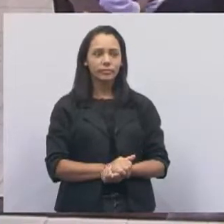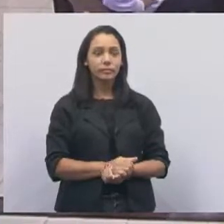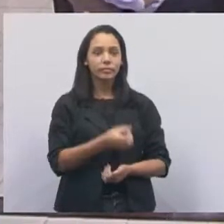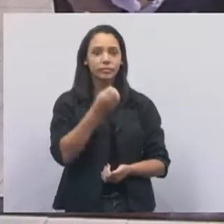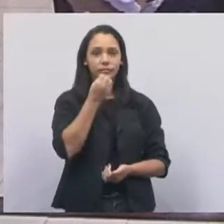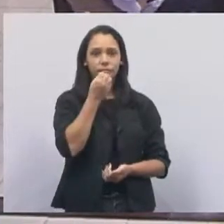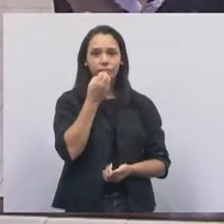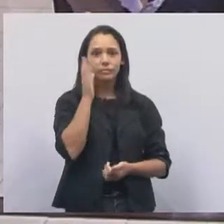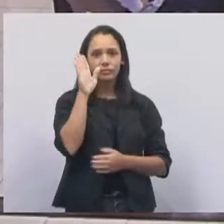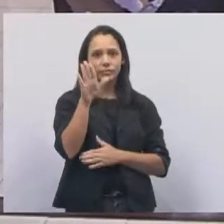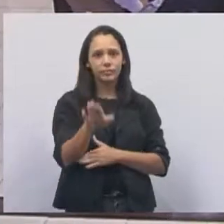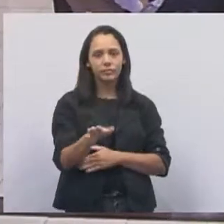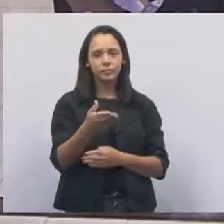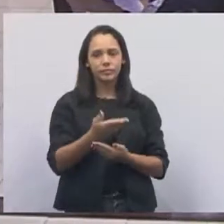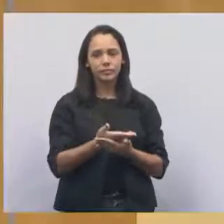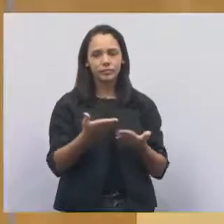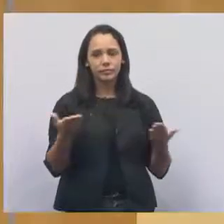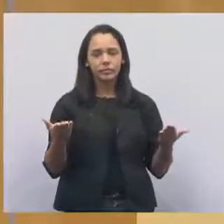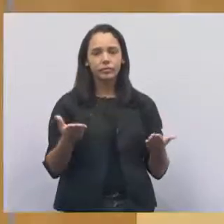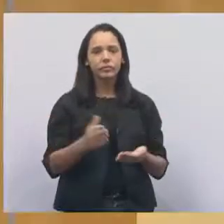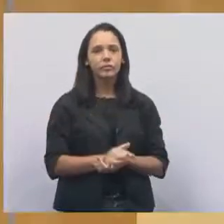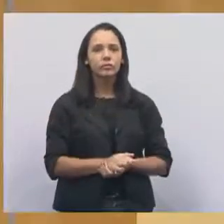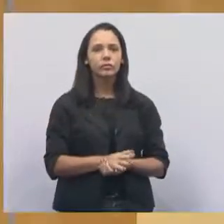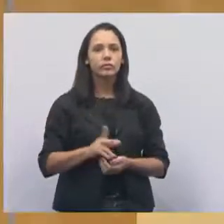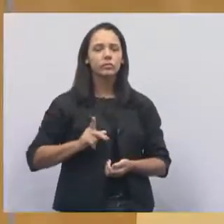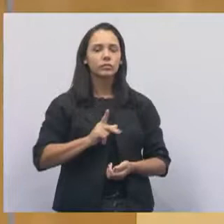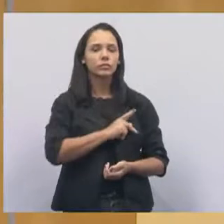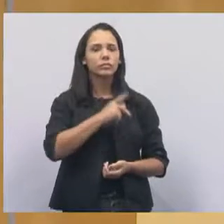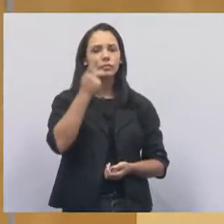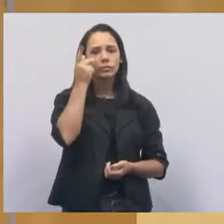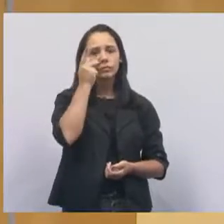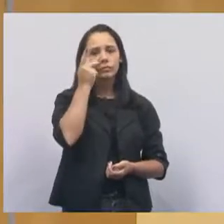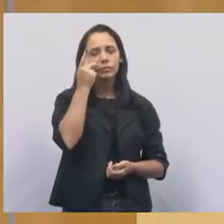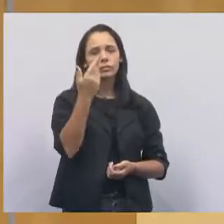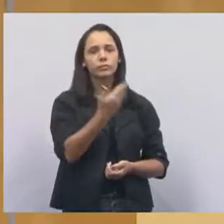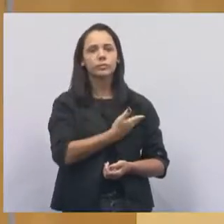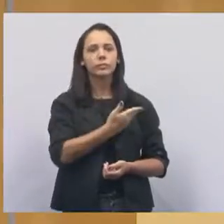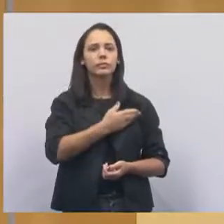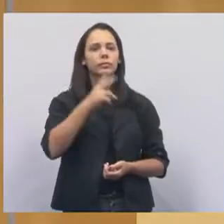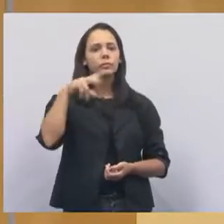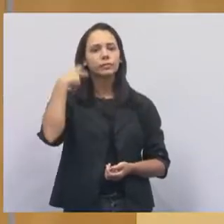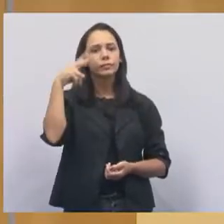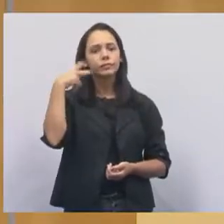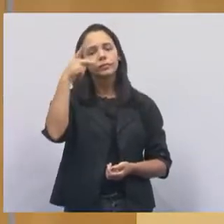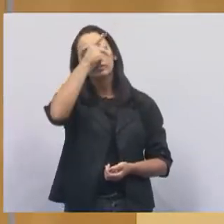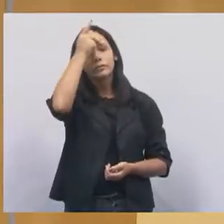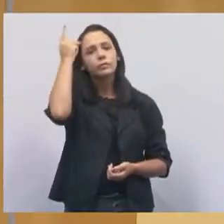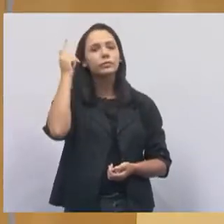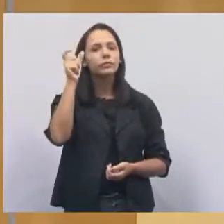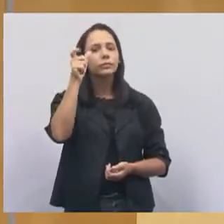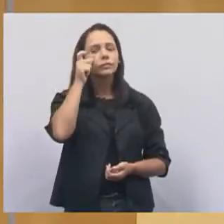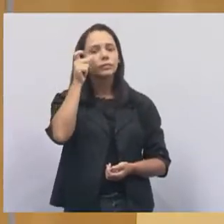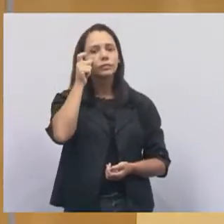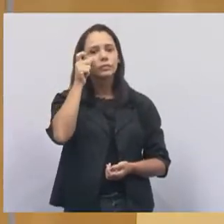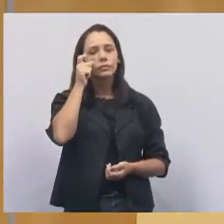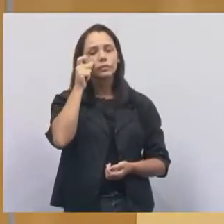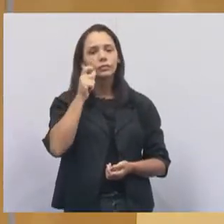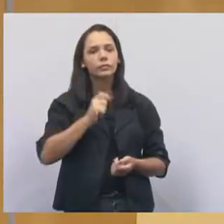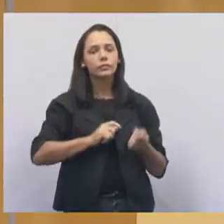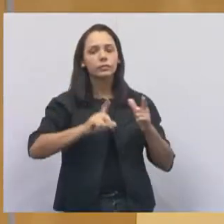Bom dia a todos boa tarde a todos Presidente Paulinho novas colegas vereadores os munícipes que nos acompanham aqui na TV